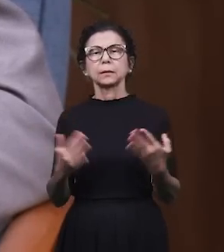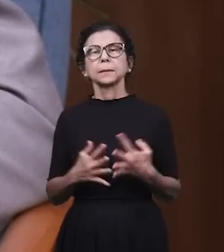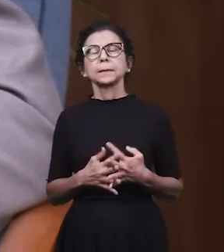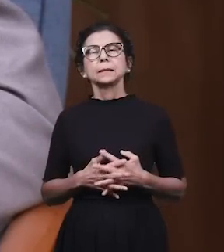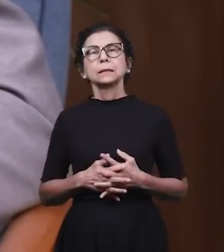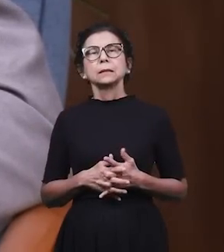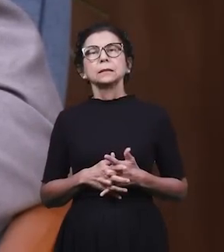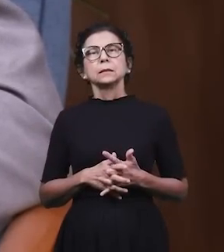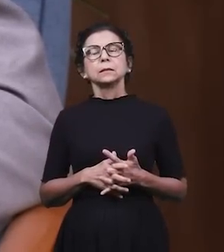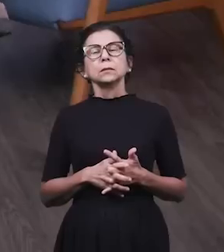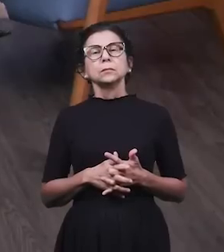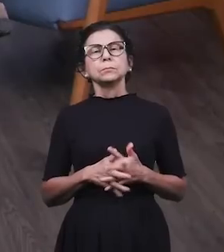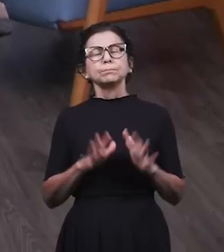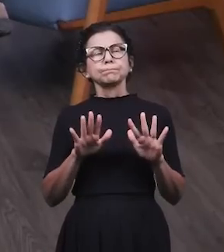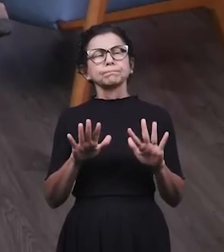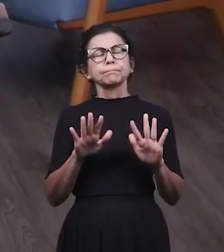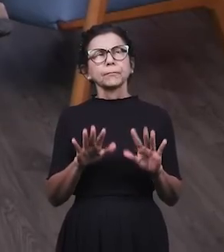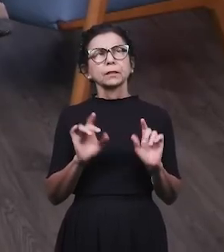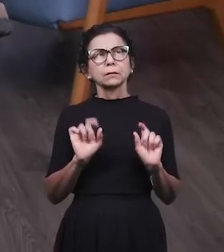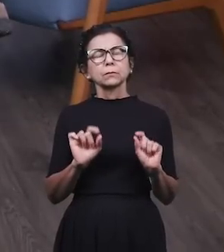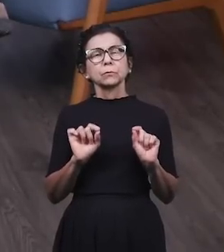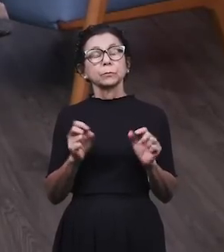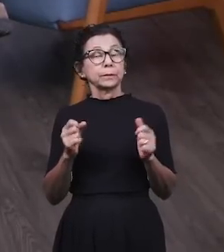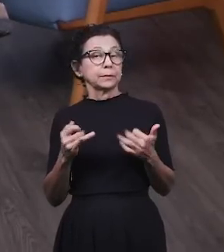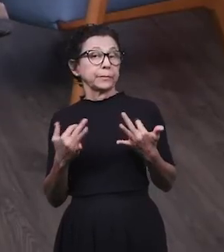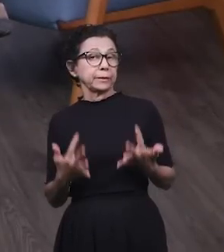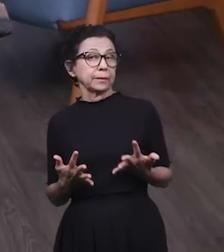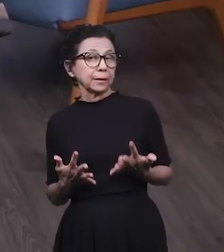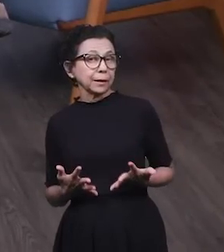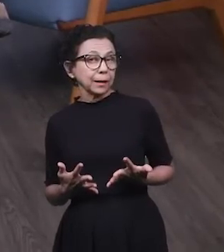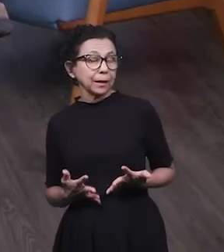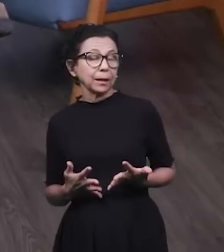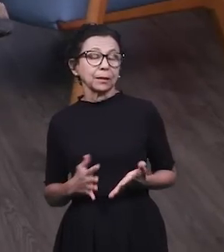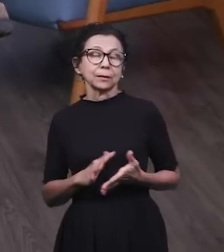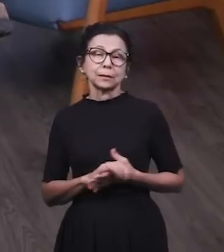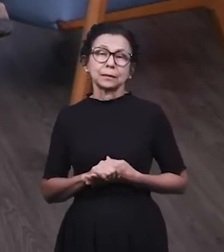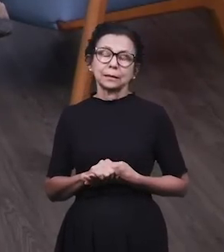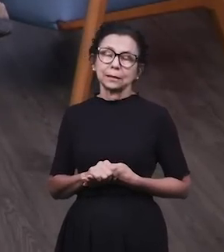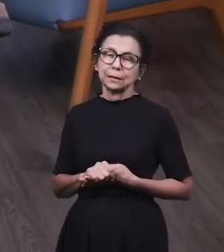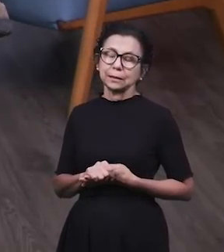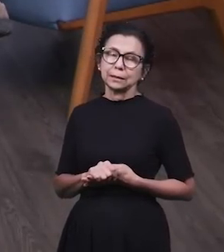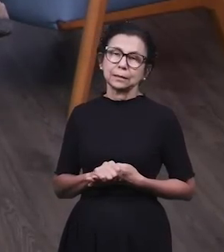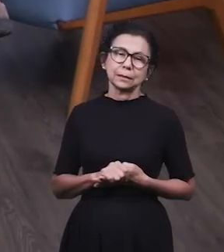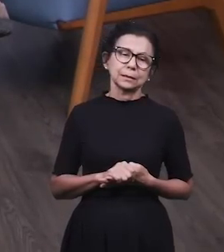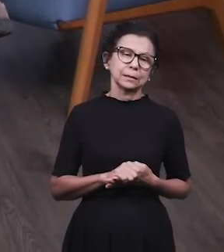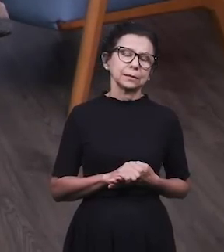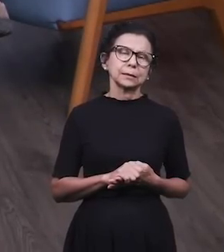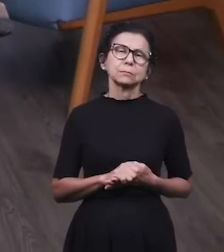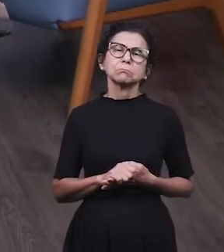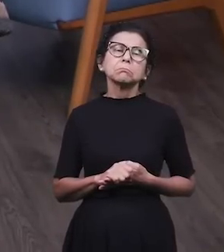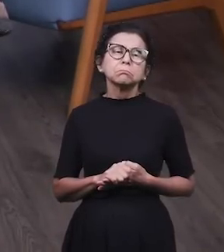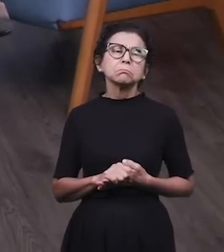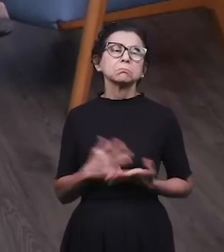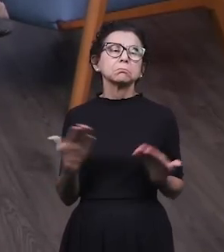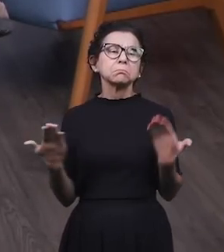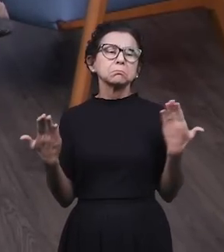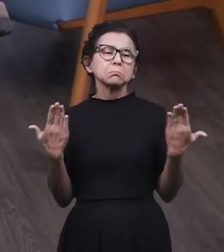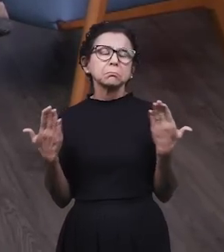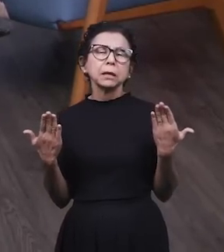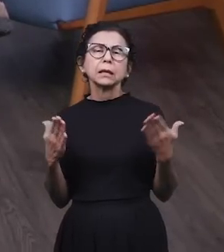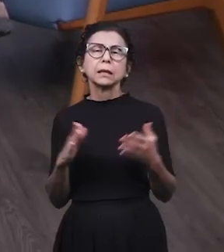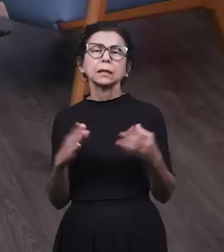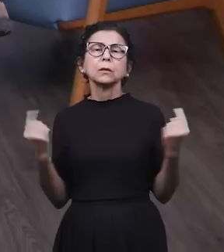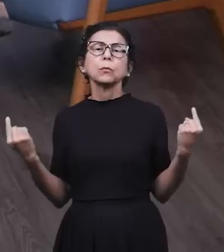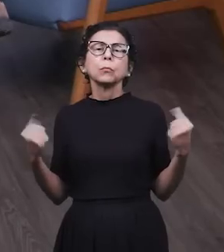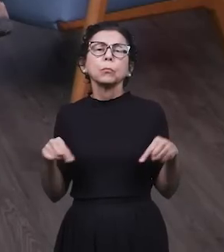que a gente sempre traz aqui. Vamos explicar, esse é o pedido aqui, a quem está nos assistindo, qual é essa associação